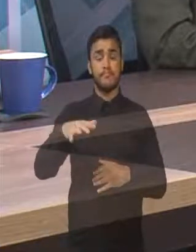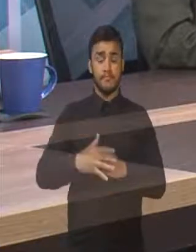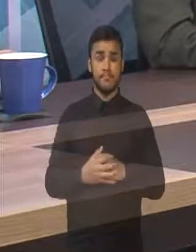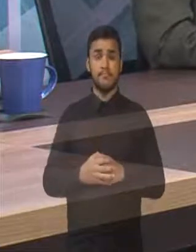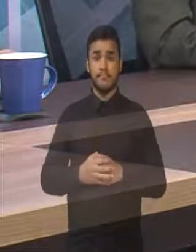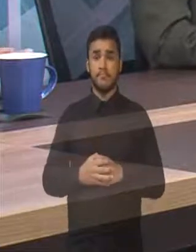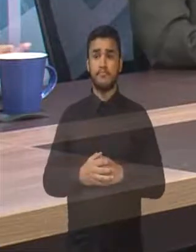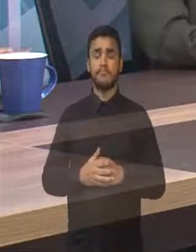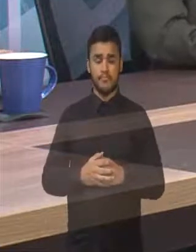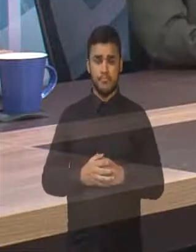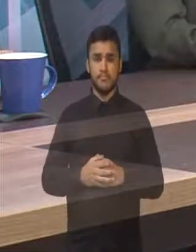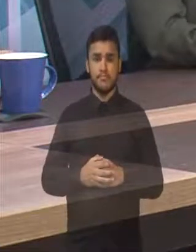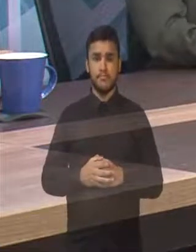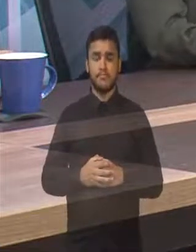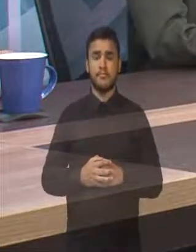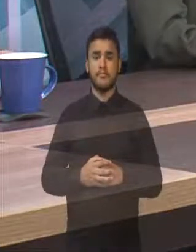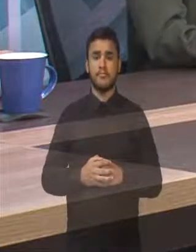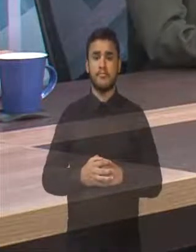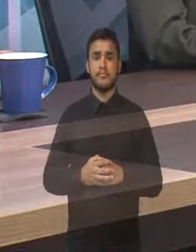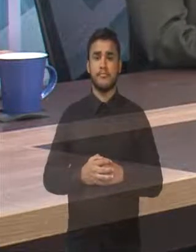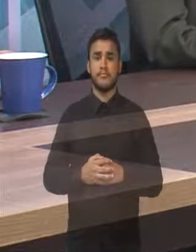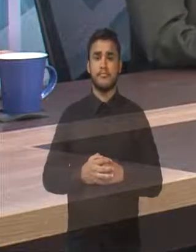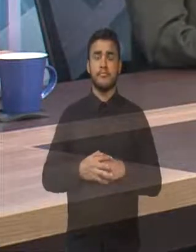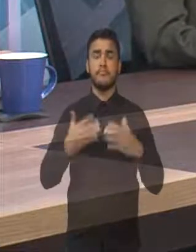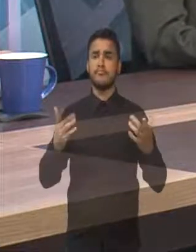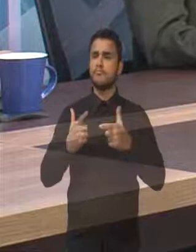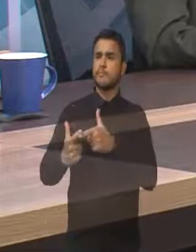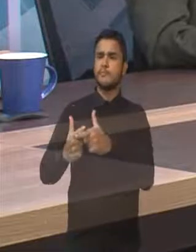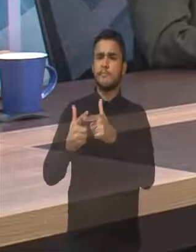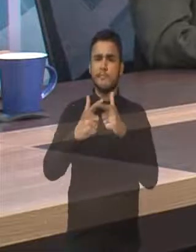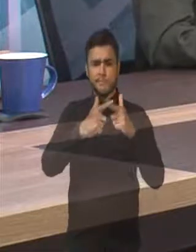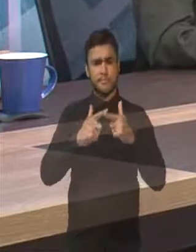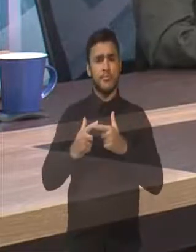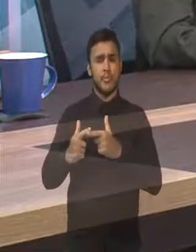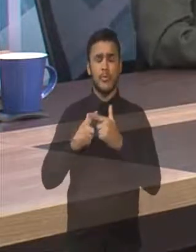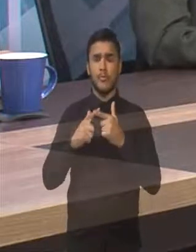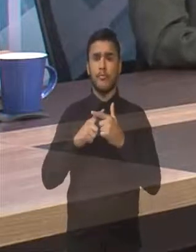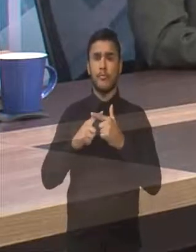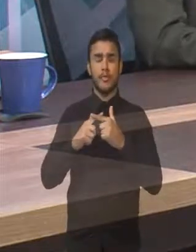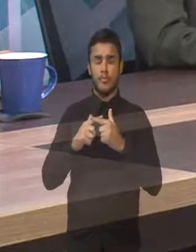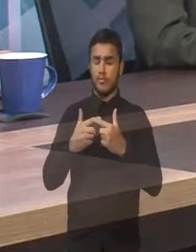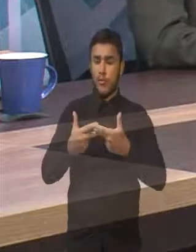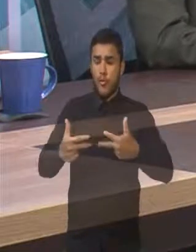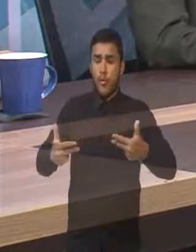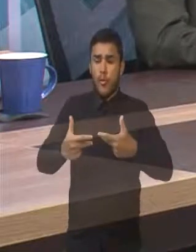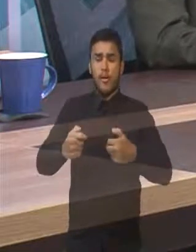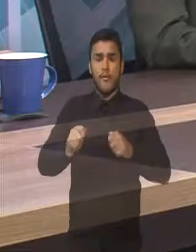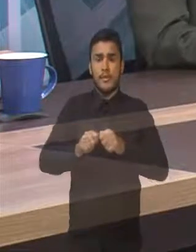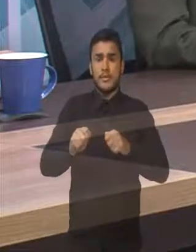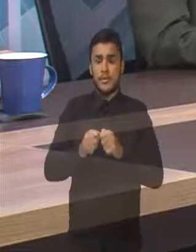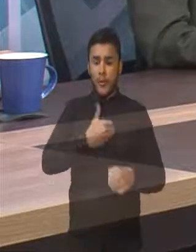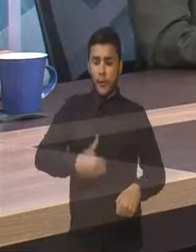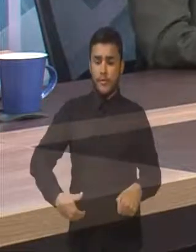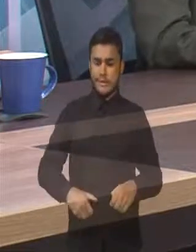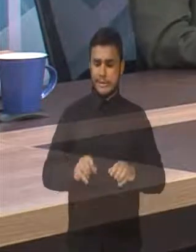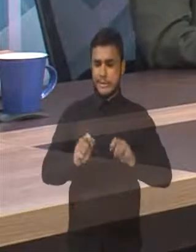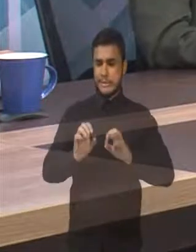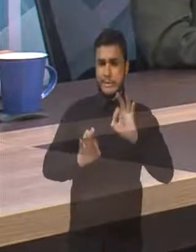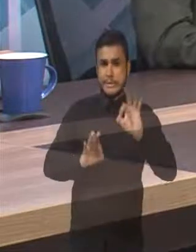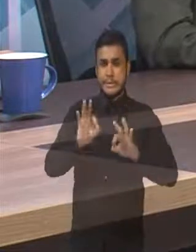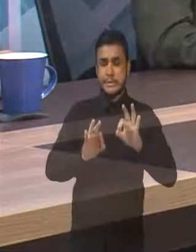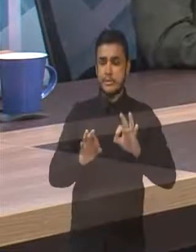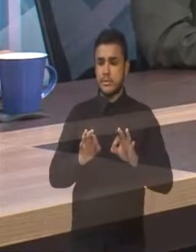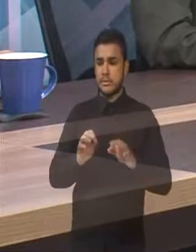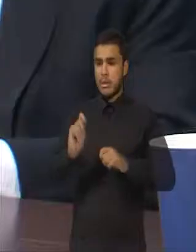do bem-estar surgiram demandas infinitas e crescentes. E a incapacidade de atender